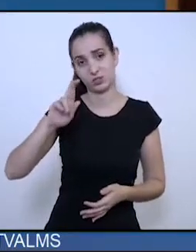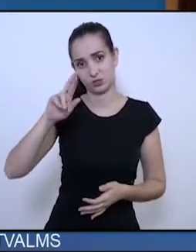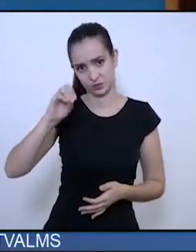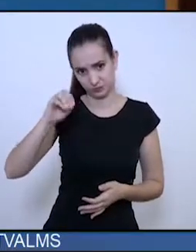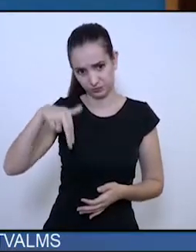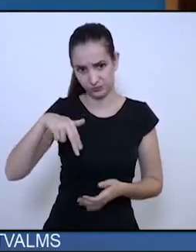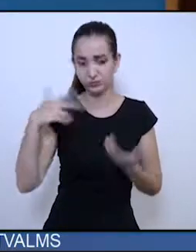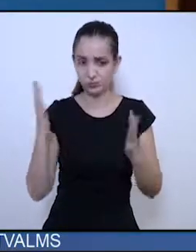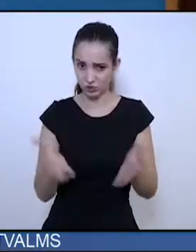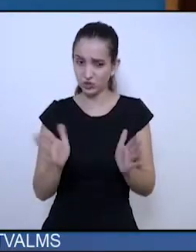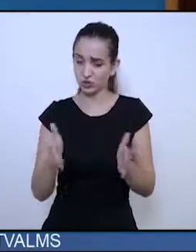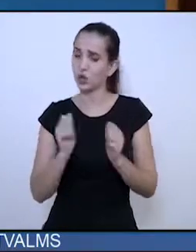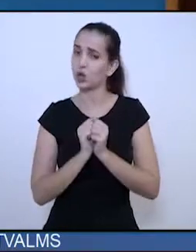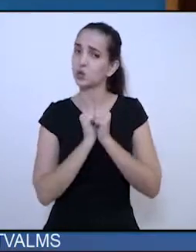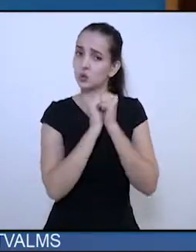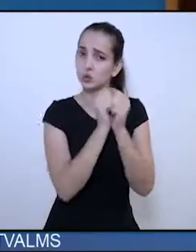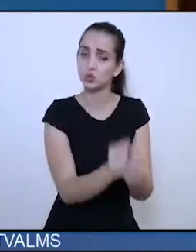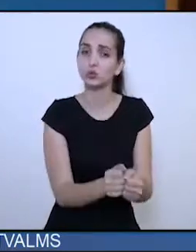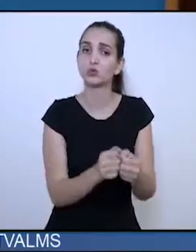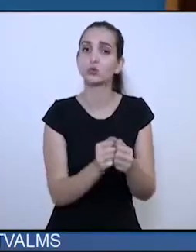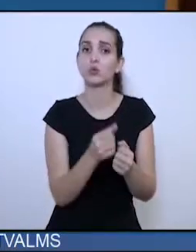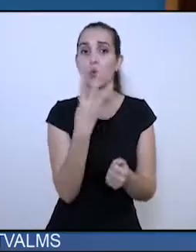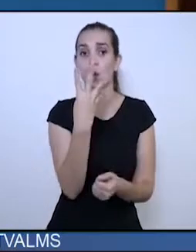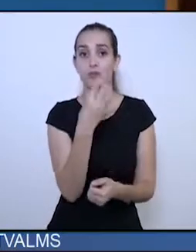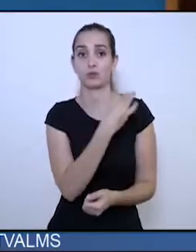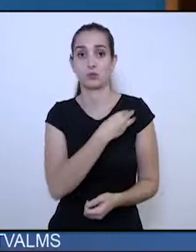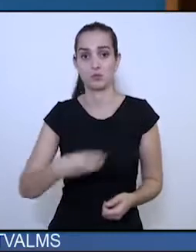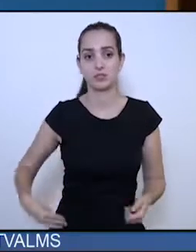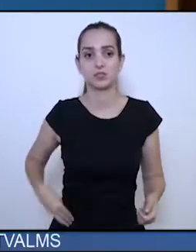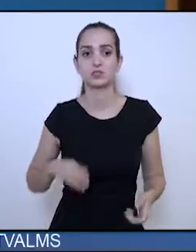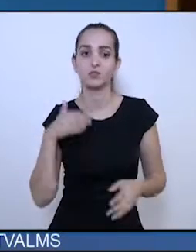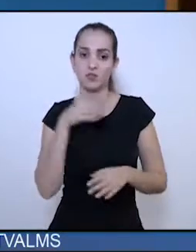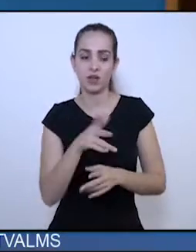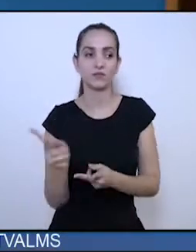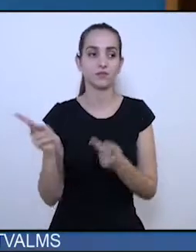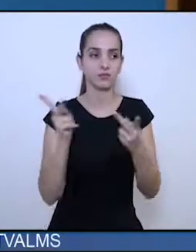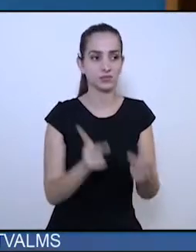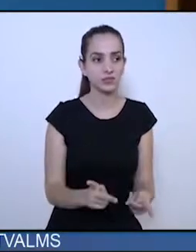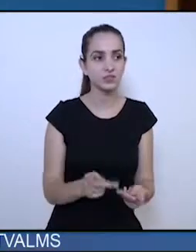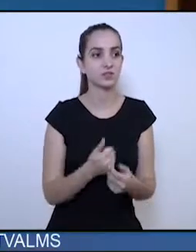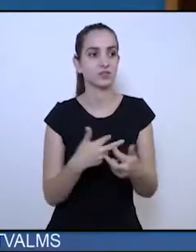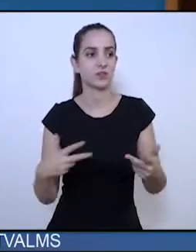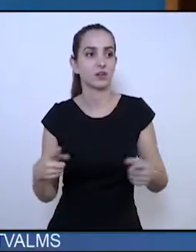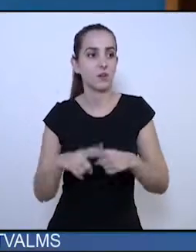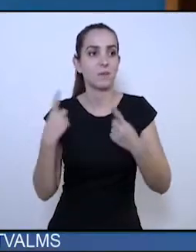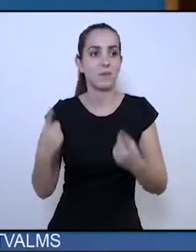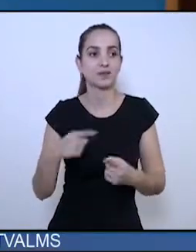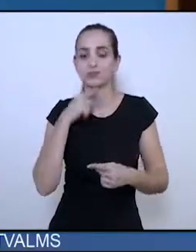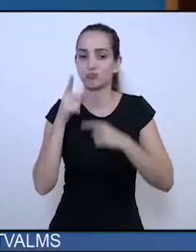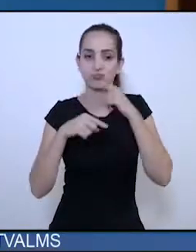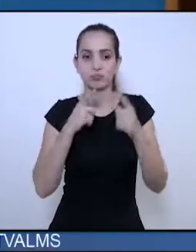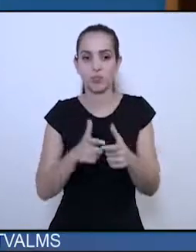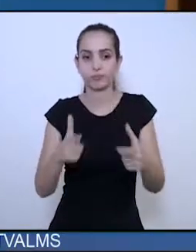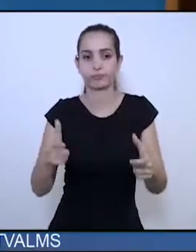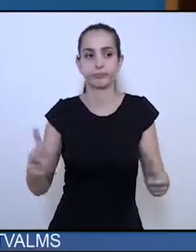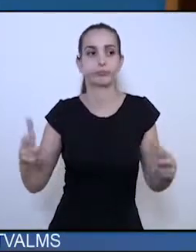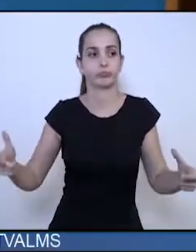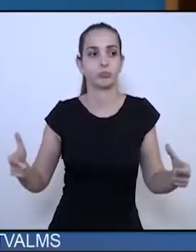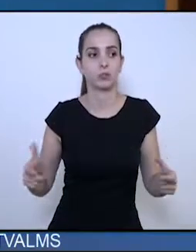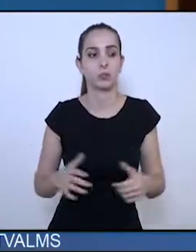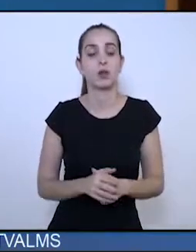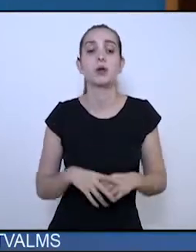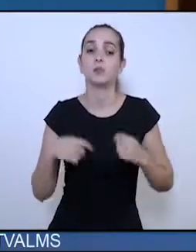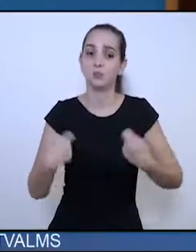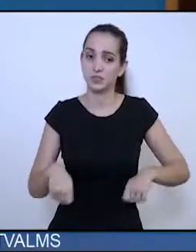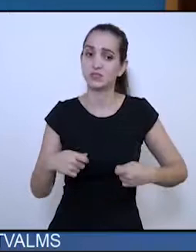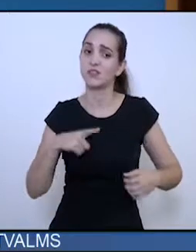4 ministros visitando o CISFRON, faz todo aquele espetáculo e ele não tem evolução. O CISFRON, se não tiver